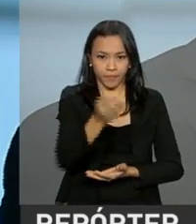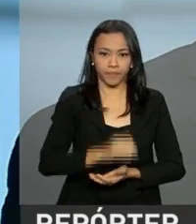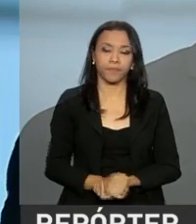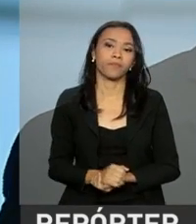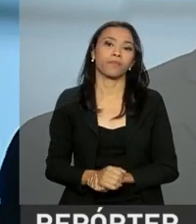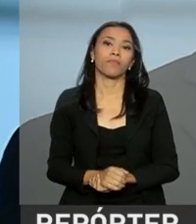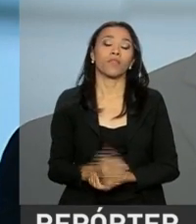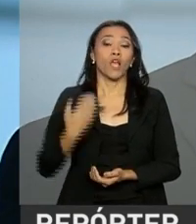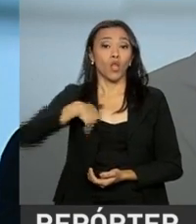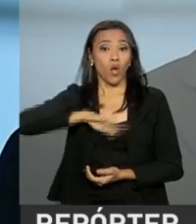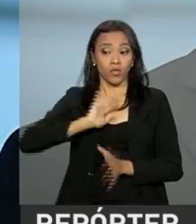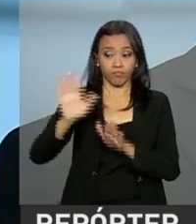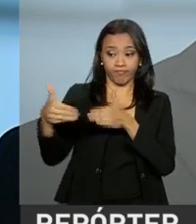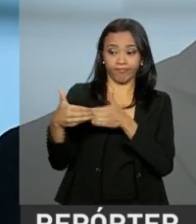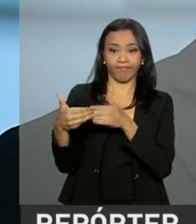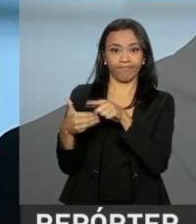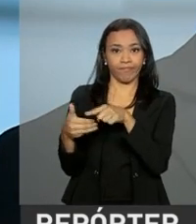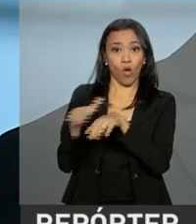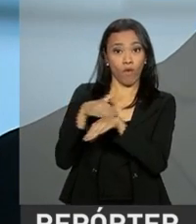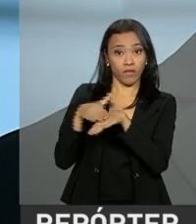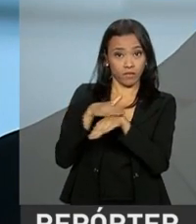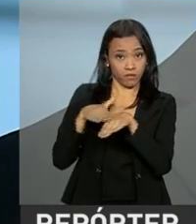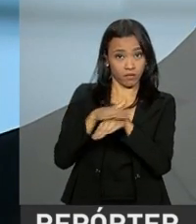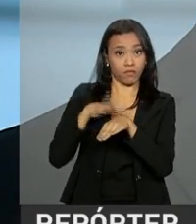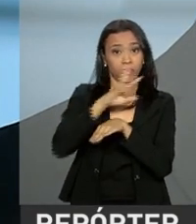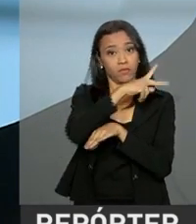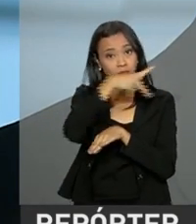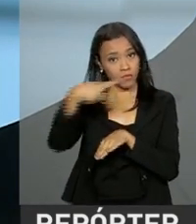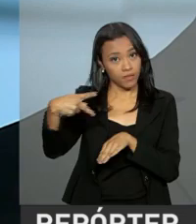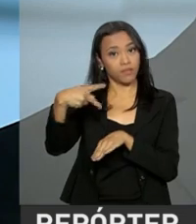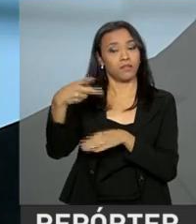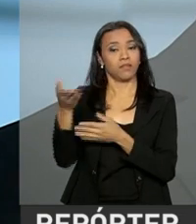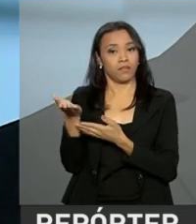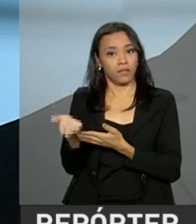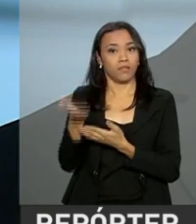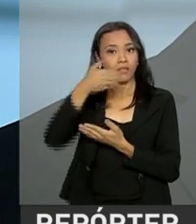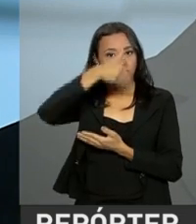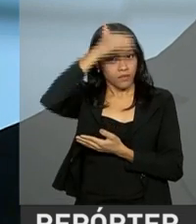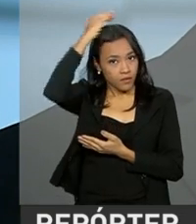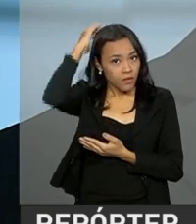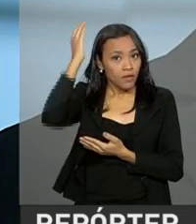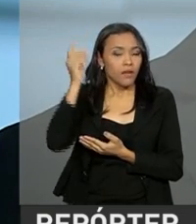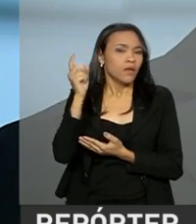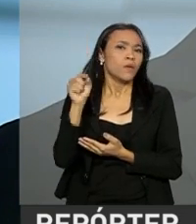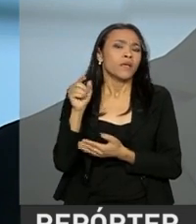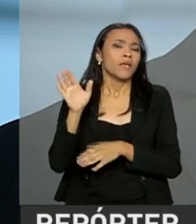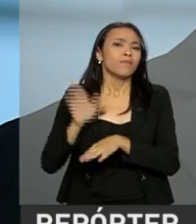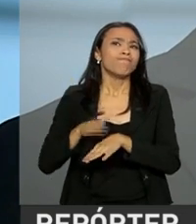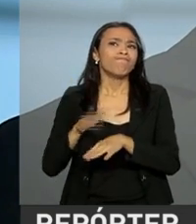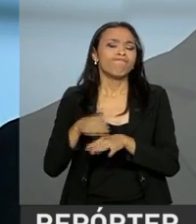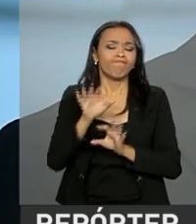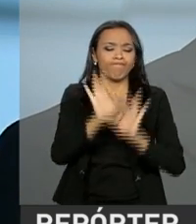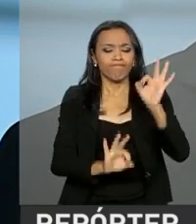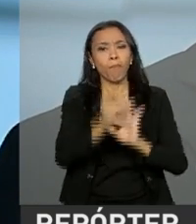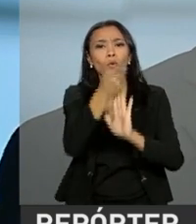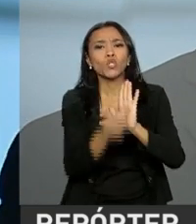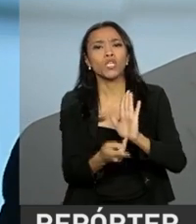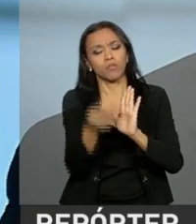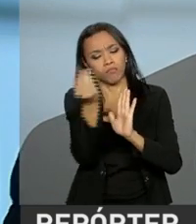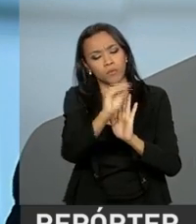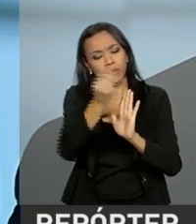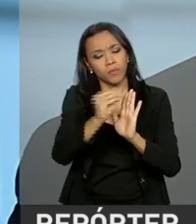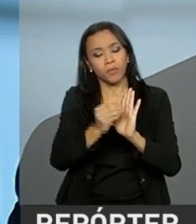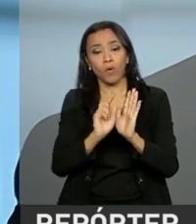Nós conversamos com o presidente, pedimos e recebemos autorização para traçar um programa, um projeto de desburocratização